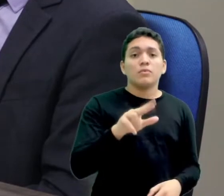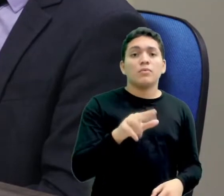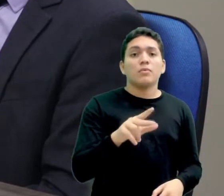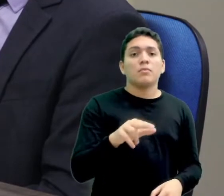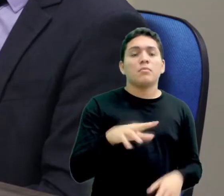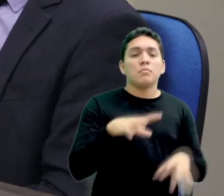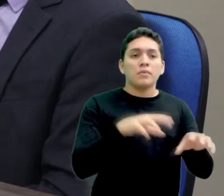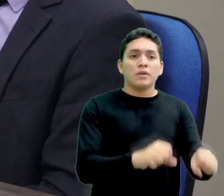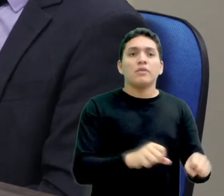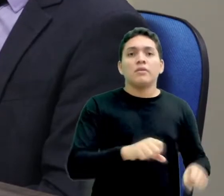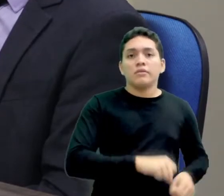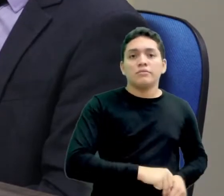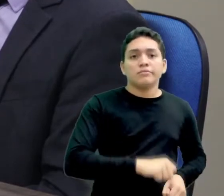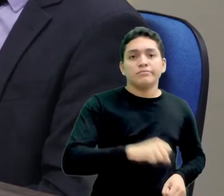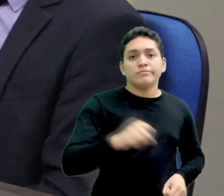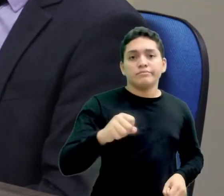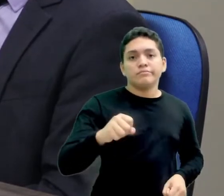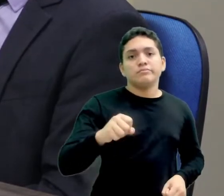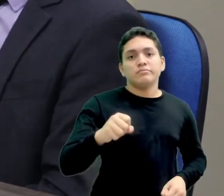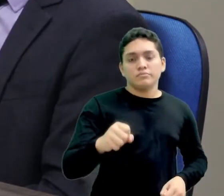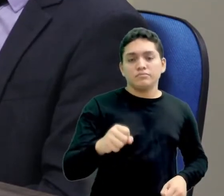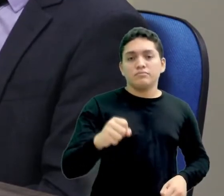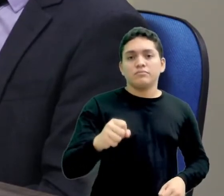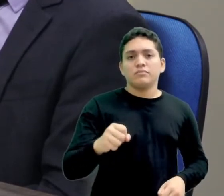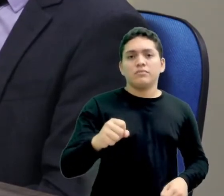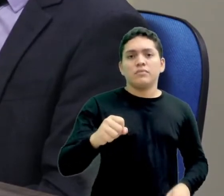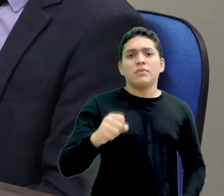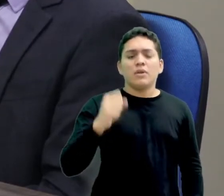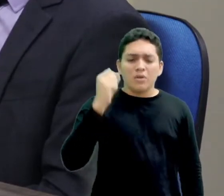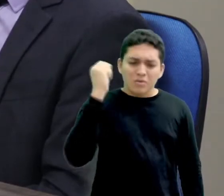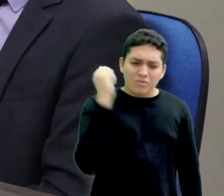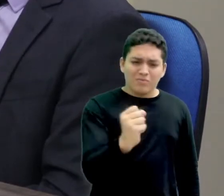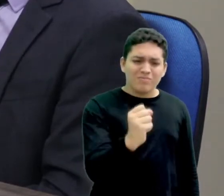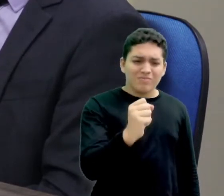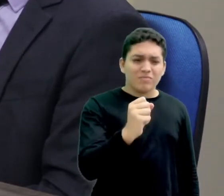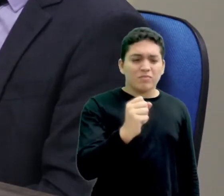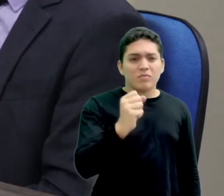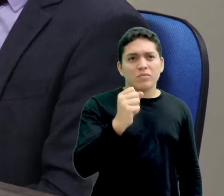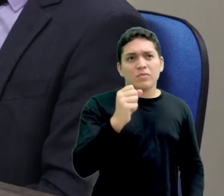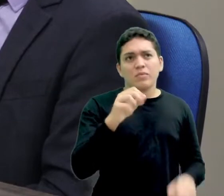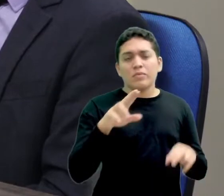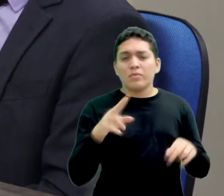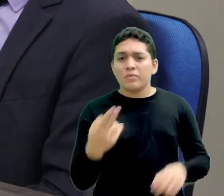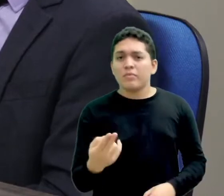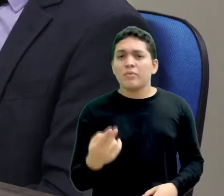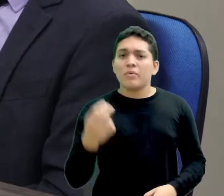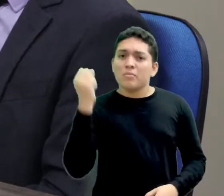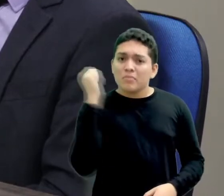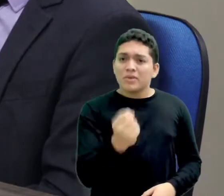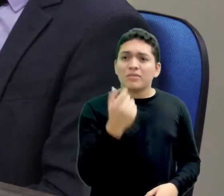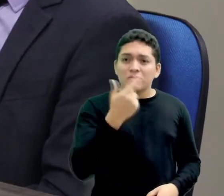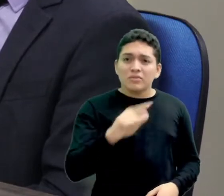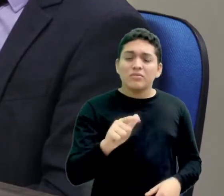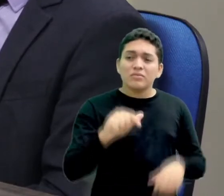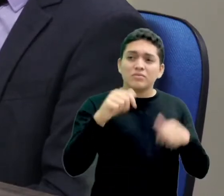pegar uma arma ou então cometer o homicídio de alguma outra forma, se você